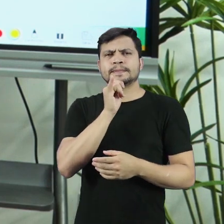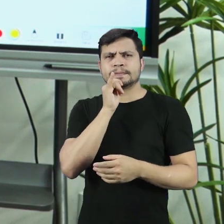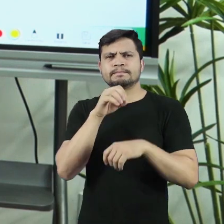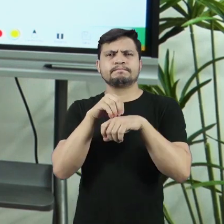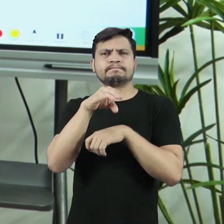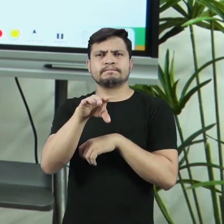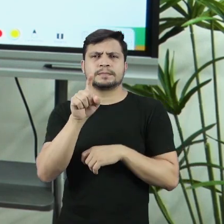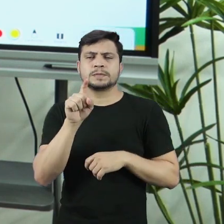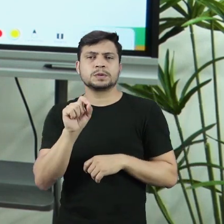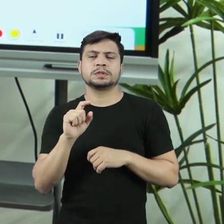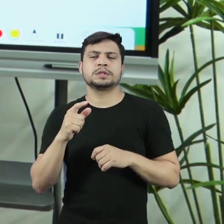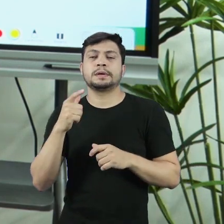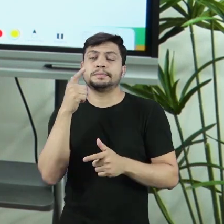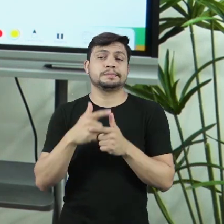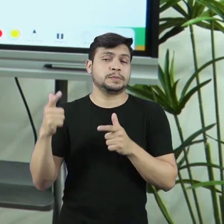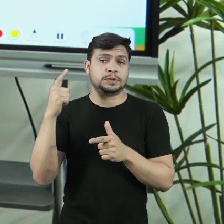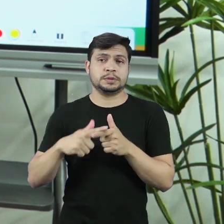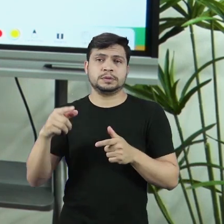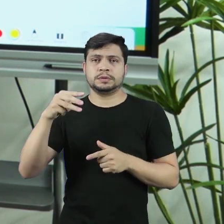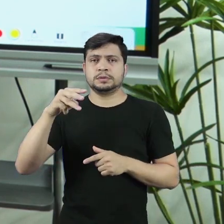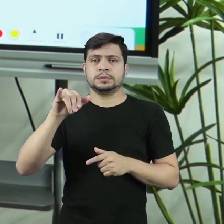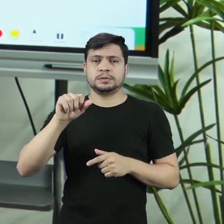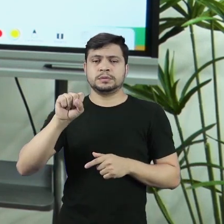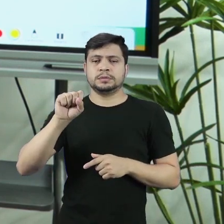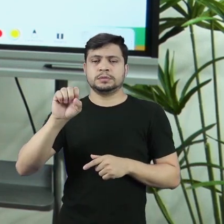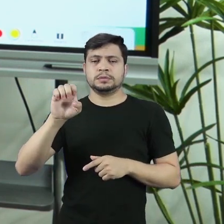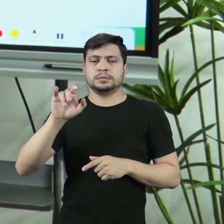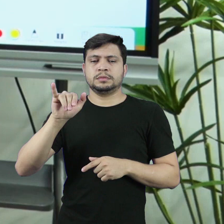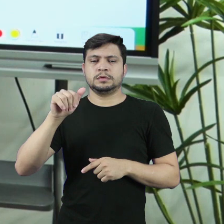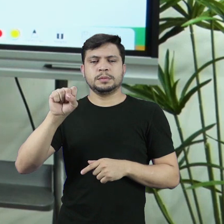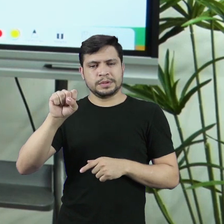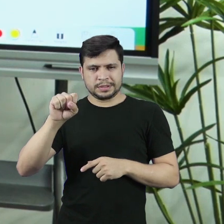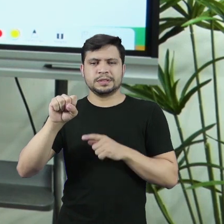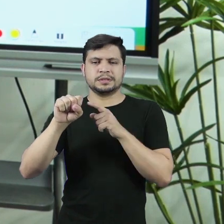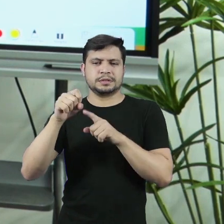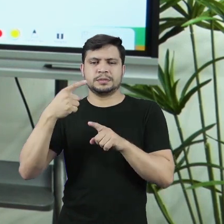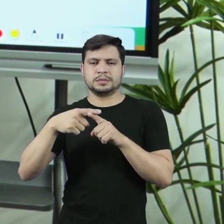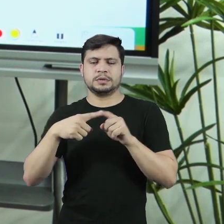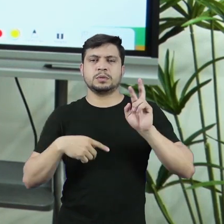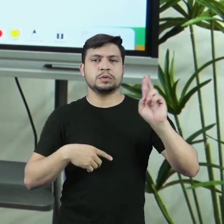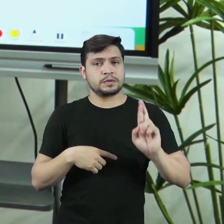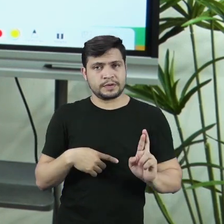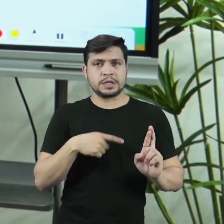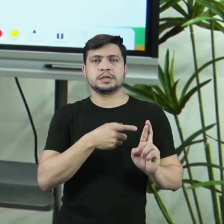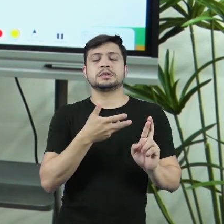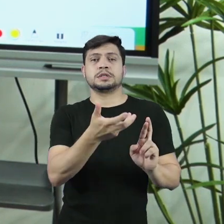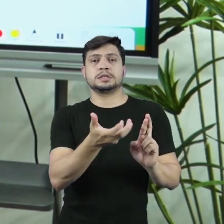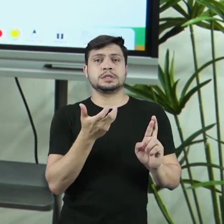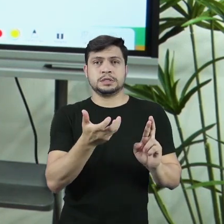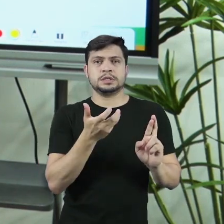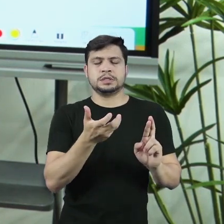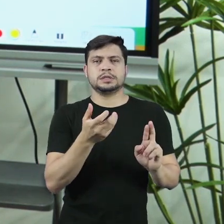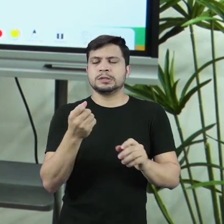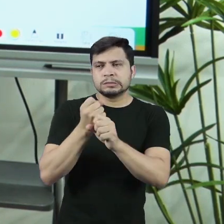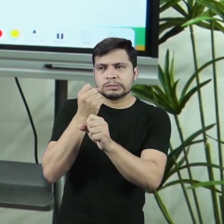crise dos mísseis, quando a União Soviética tentou instalar uma base aqui na América Latina, justamente muito próximo aos Estados Unidos, e que a